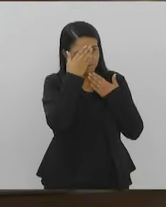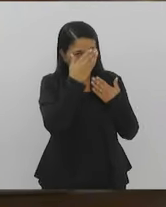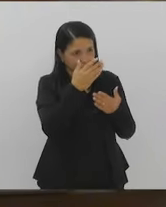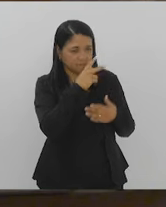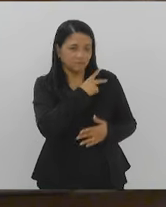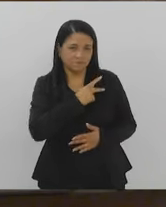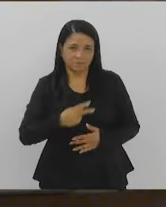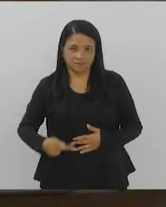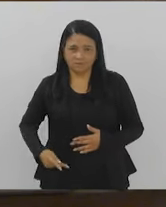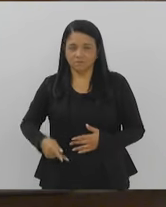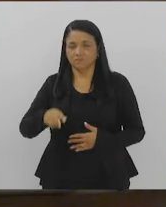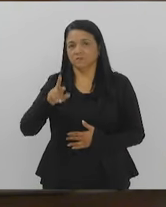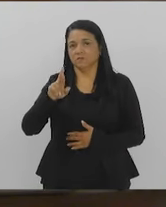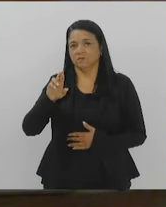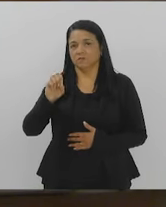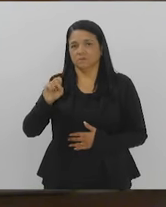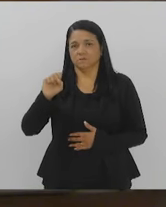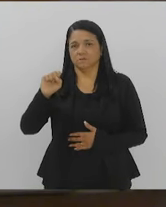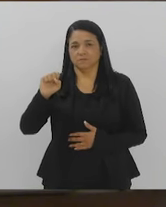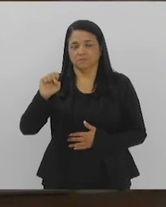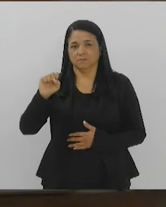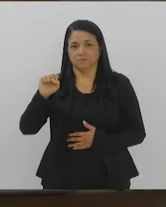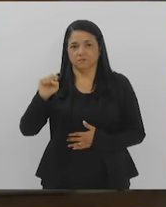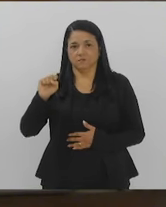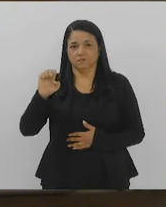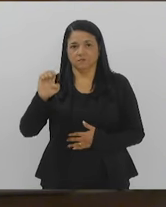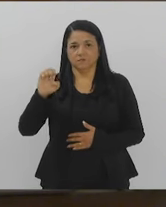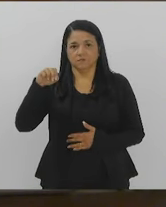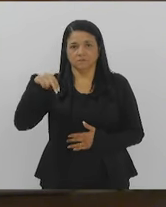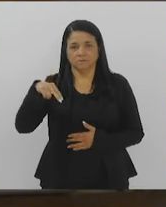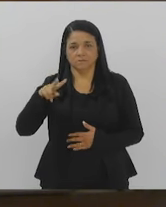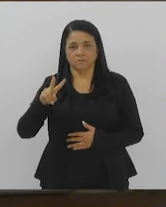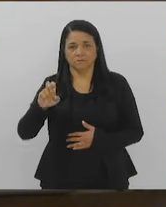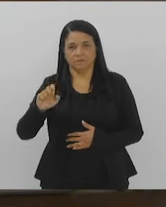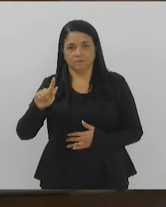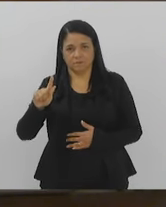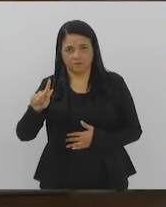presidente Rosenberg Reis. Todos...